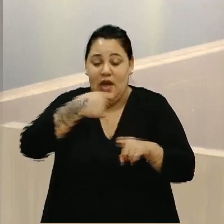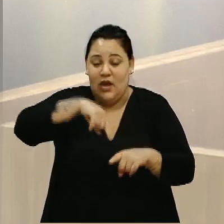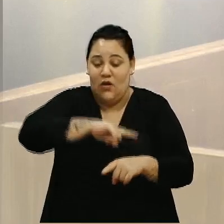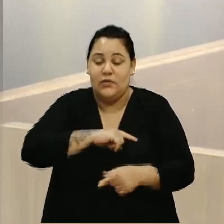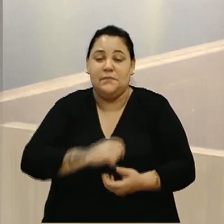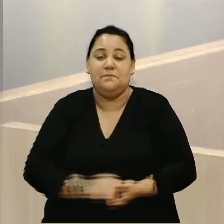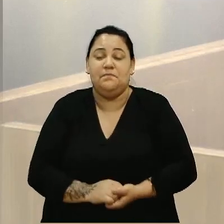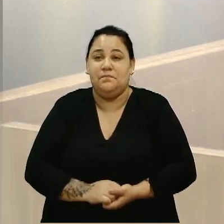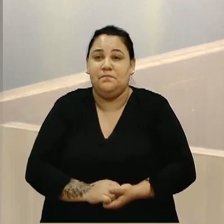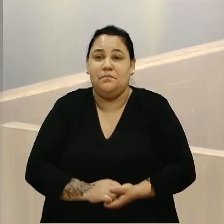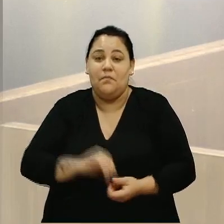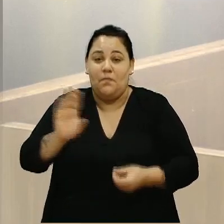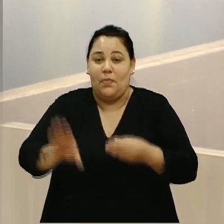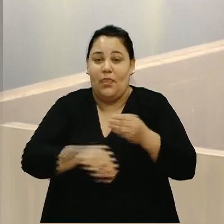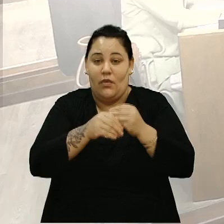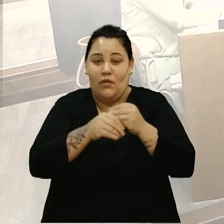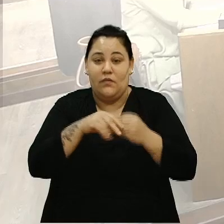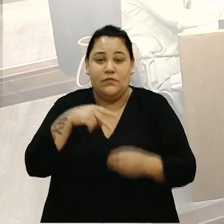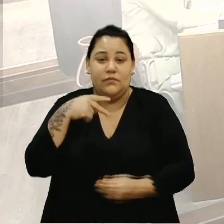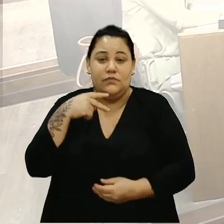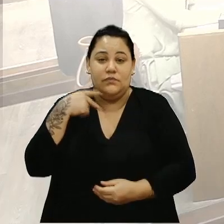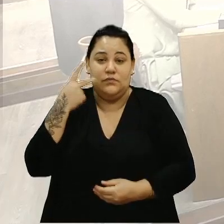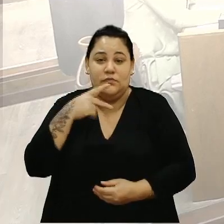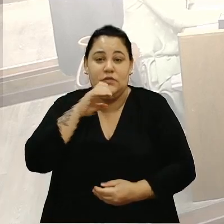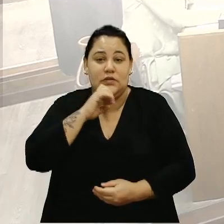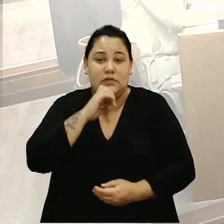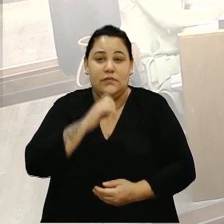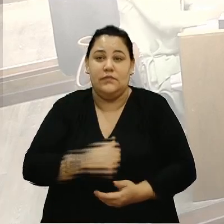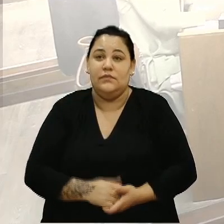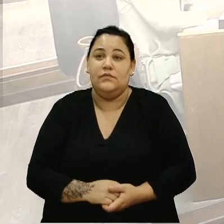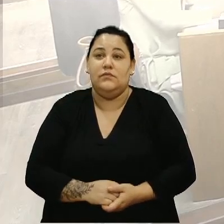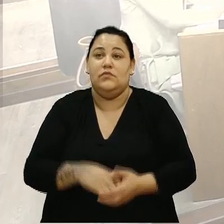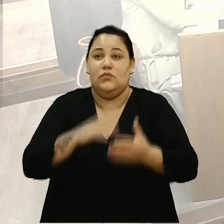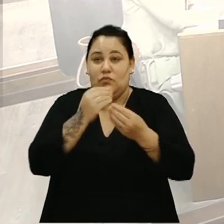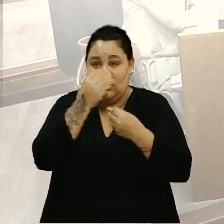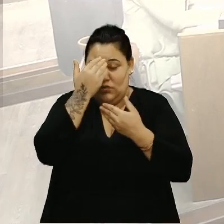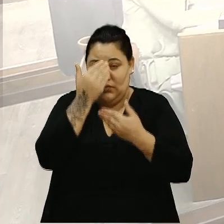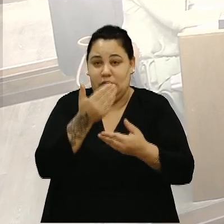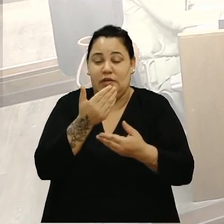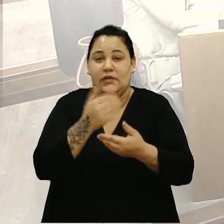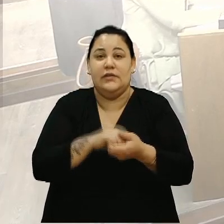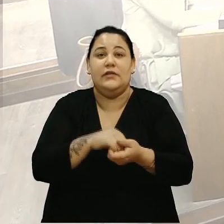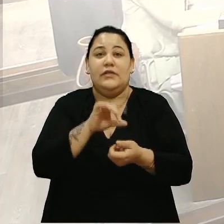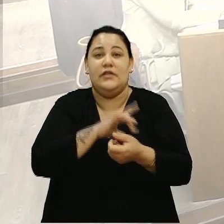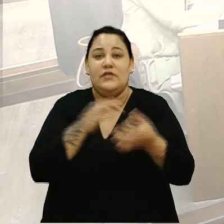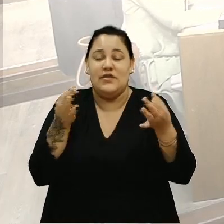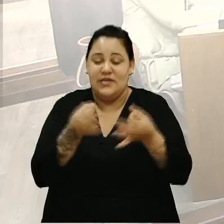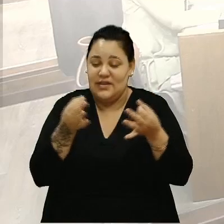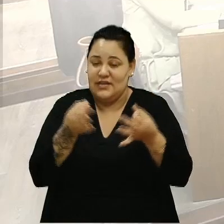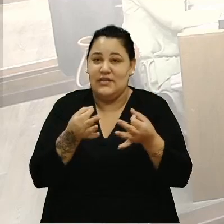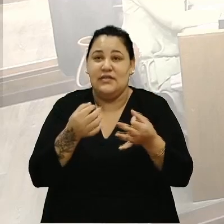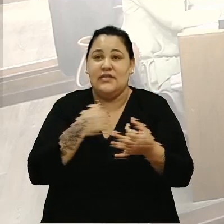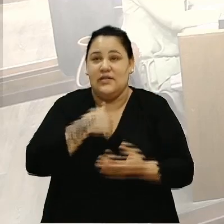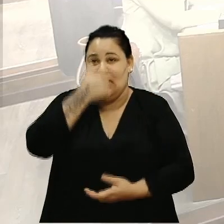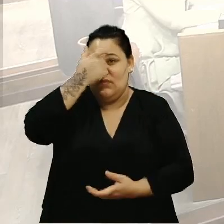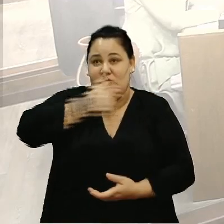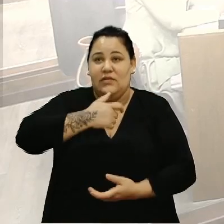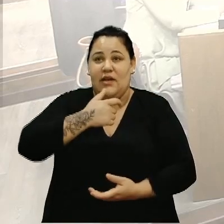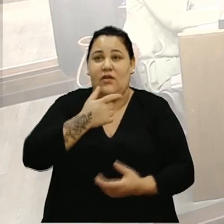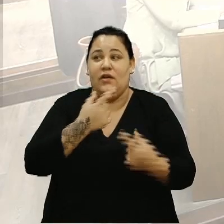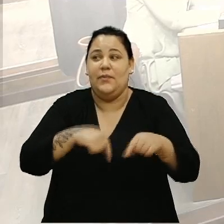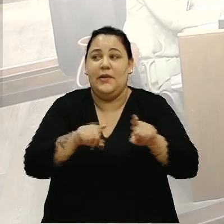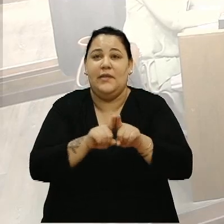casa. Sua parte, vereadora Estela. Muito obrigado. Sem sombra de dúvidas, eu acho que essa foi a notícia